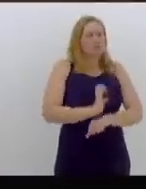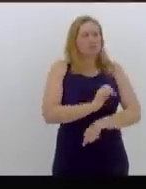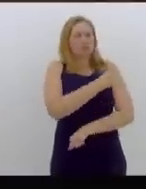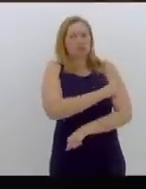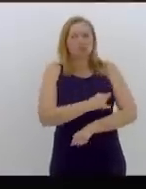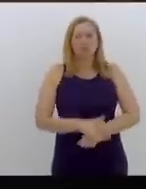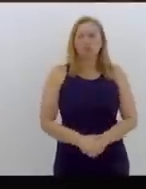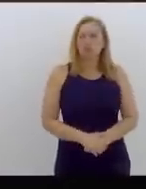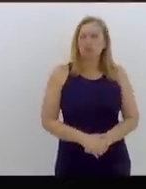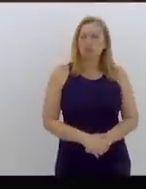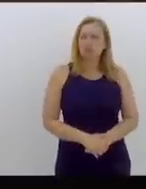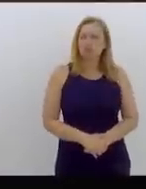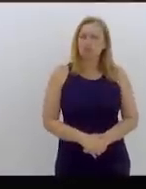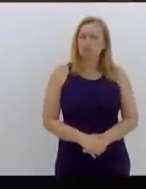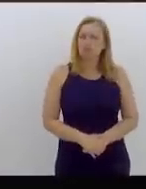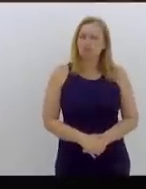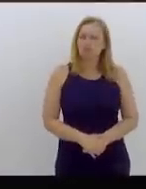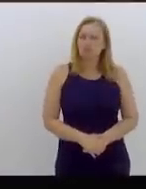Janeiro